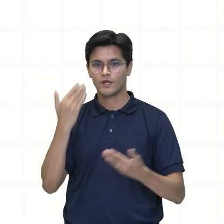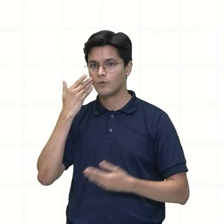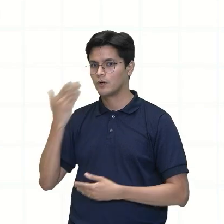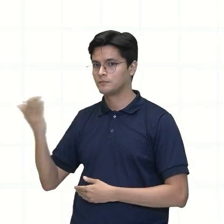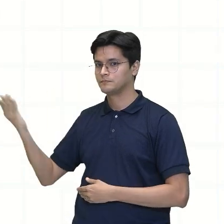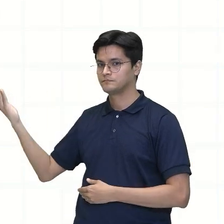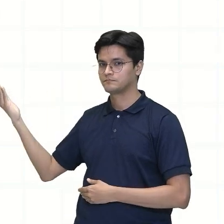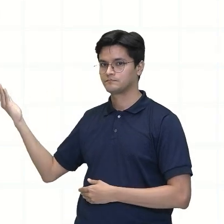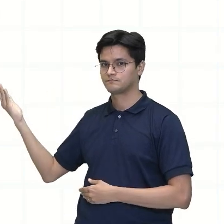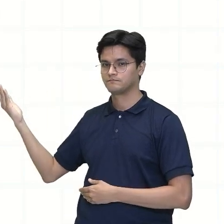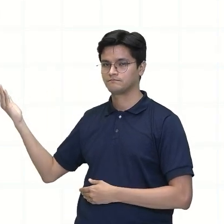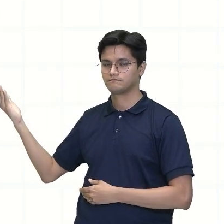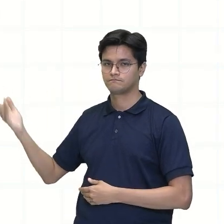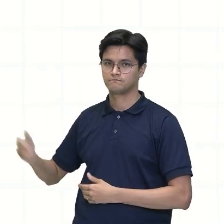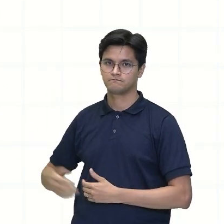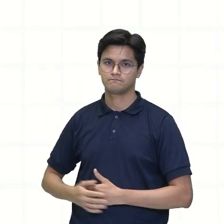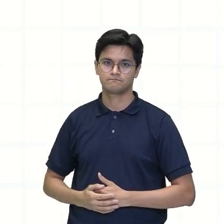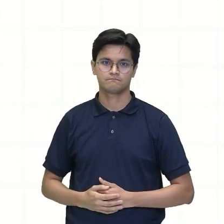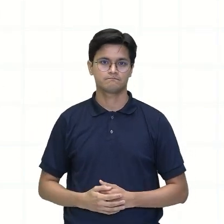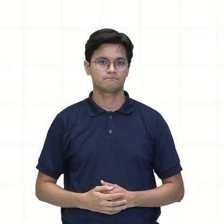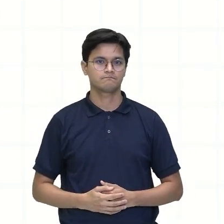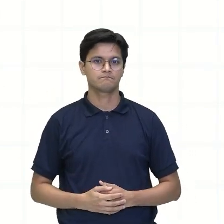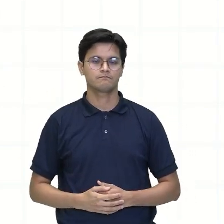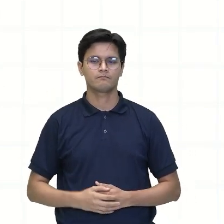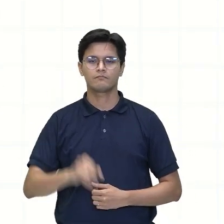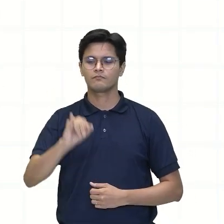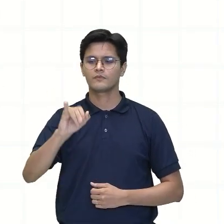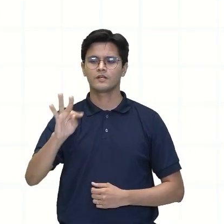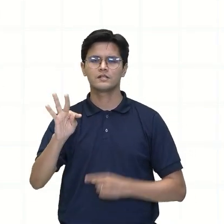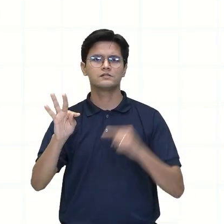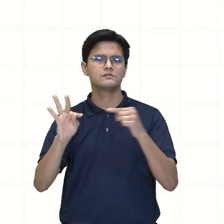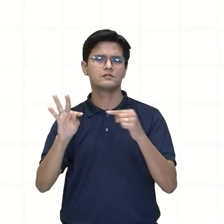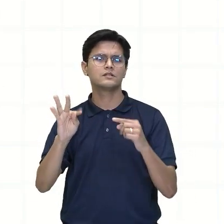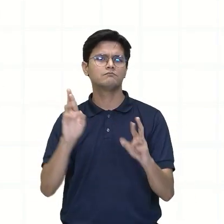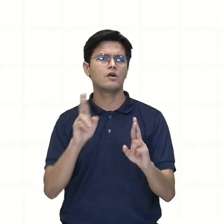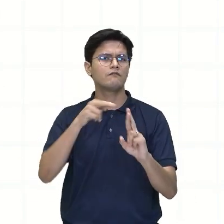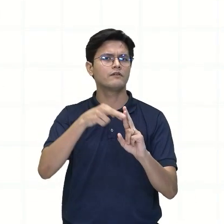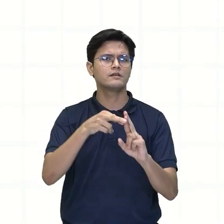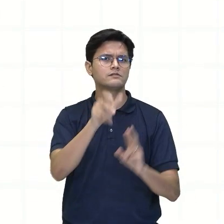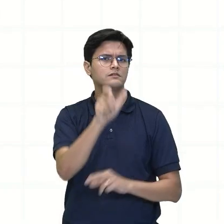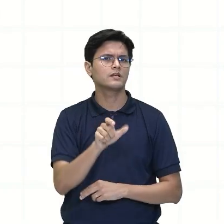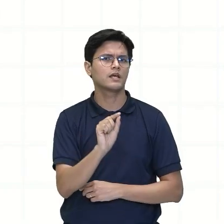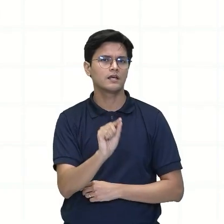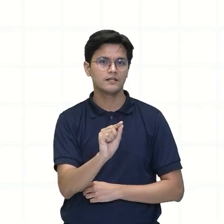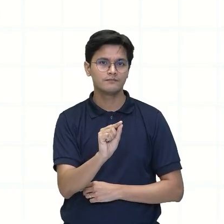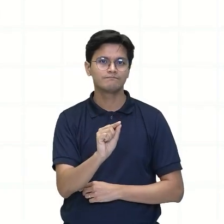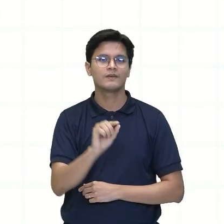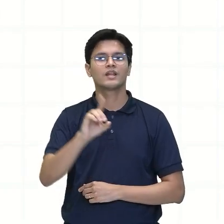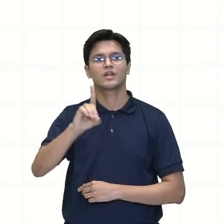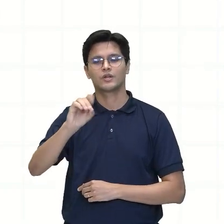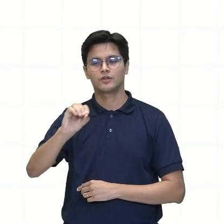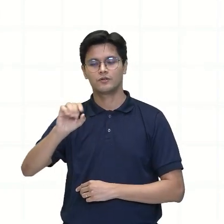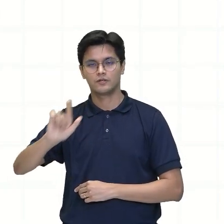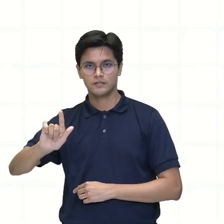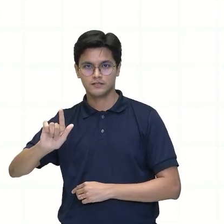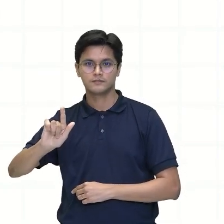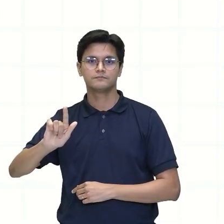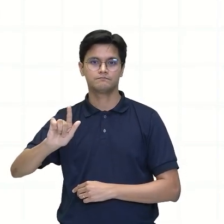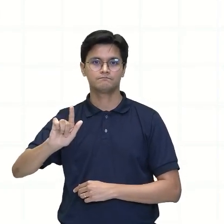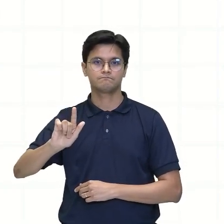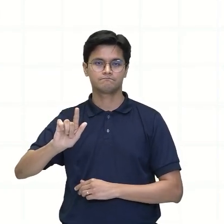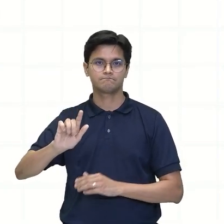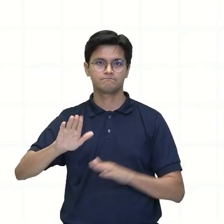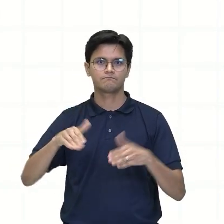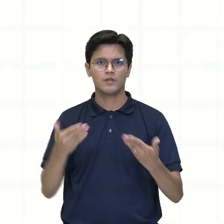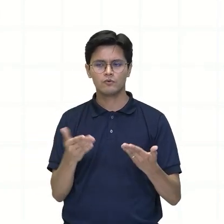it aqui? It é o dog, que eu não quero repetir, tá bom? Quem é que gosta muito